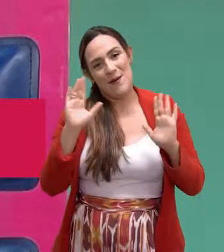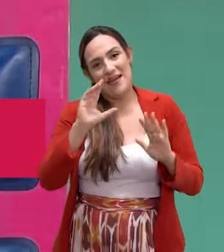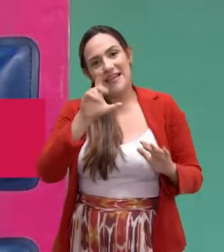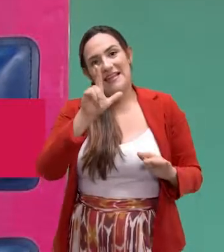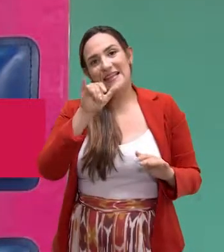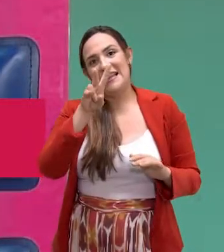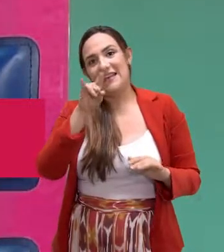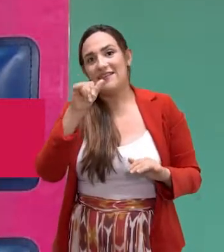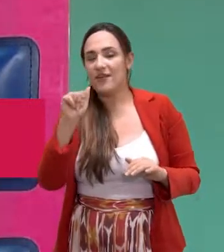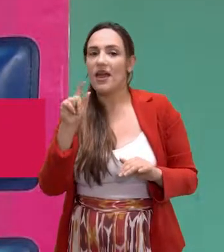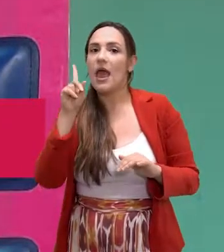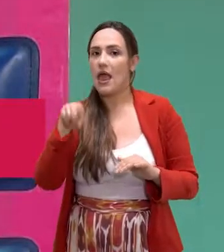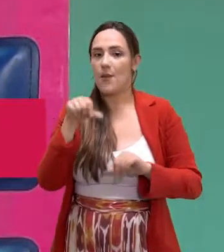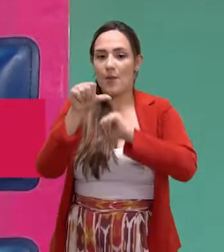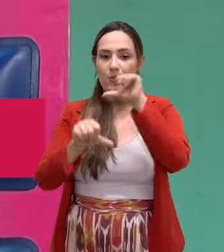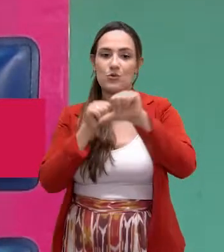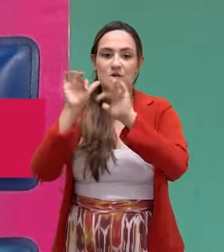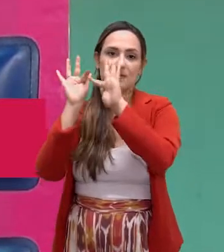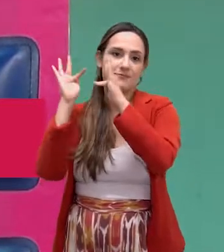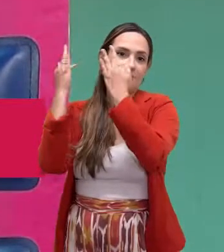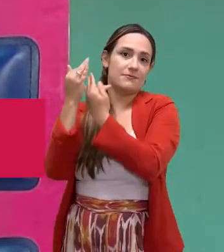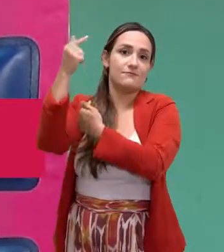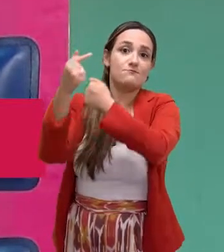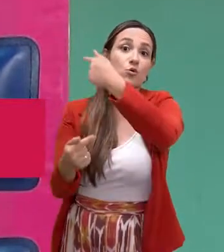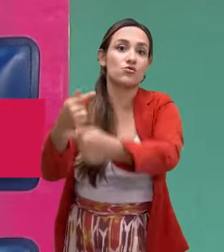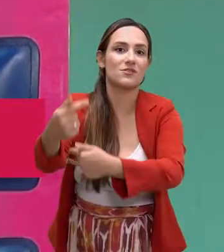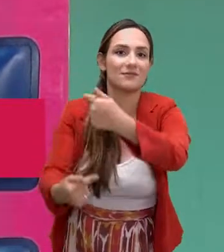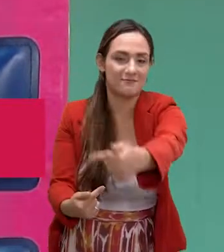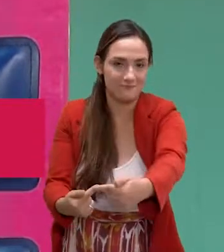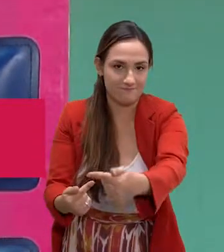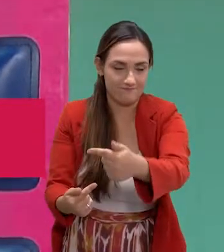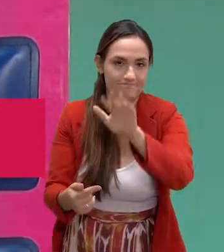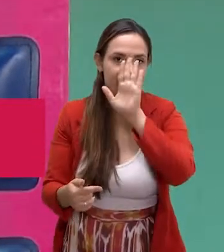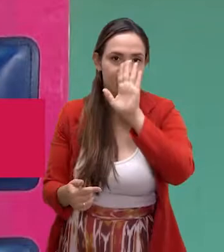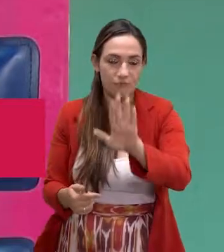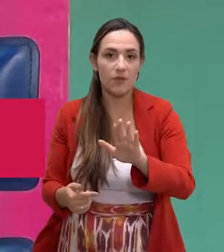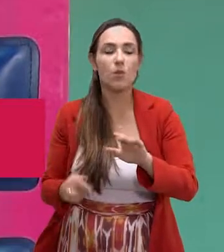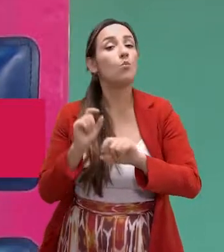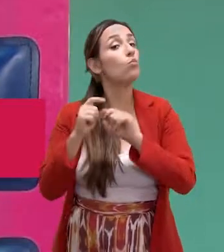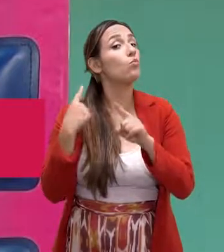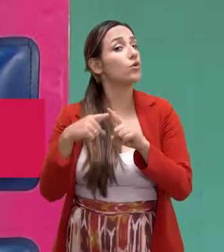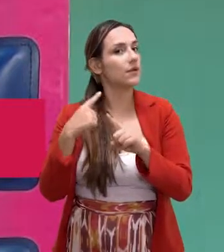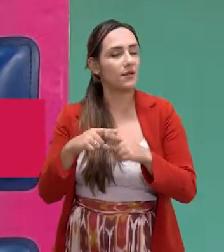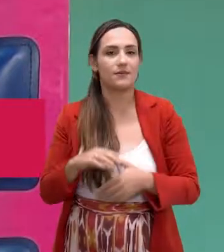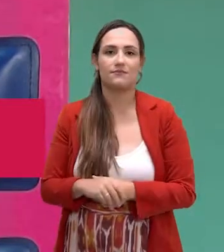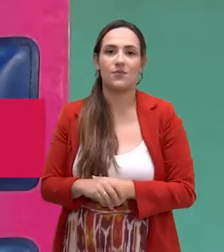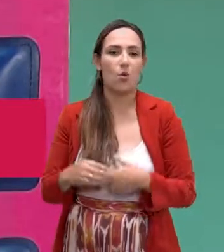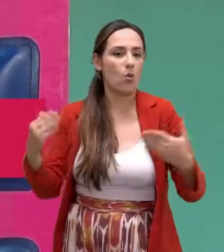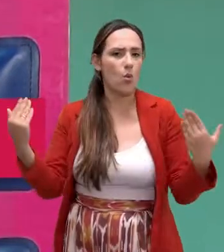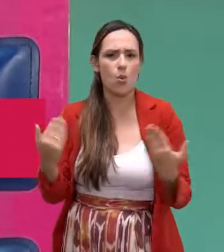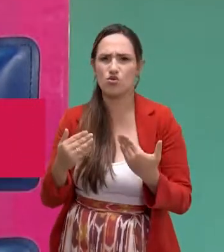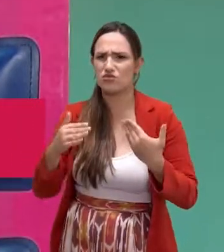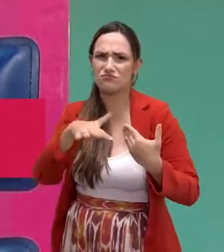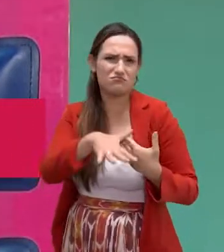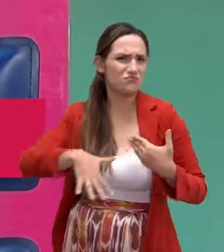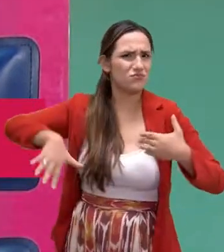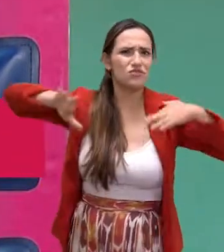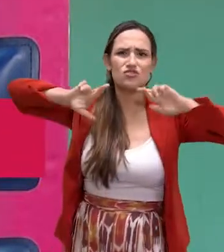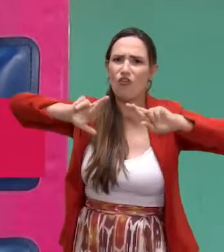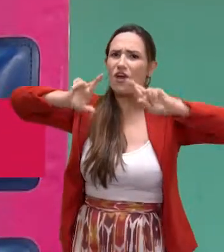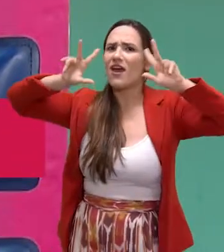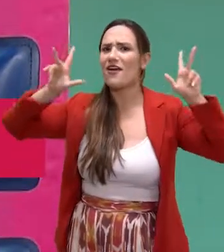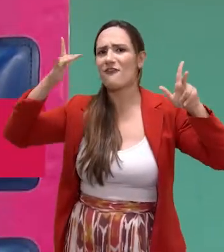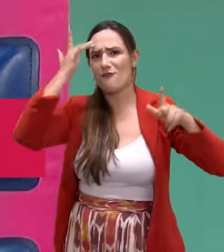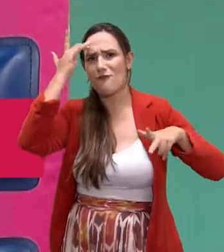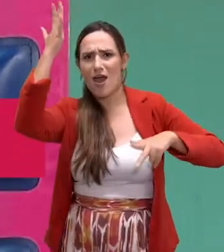uma mudança geracional, acho que é isso que a Ana colocou. Nós já entramos num outro cenário, né, com muito mais